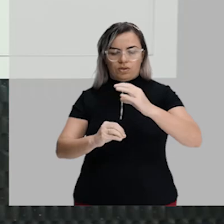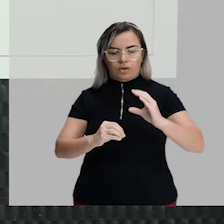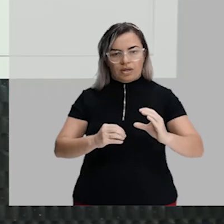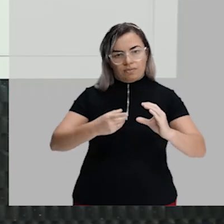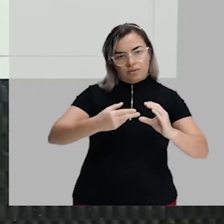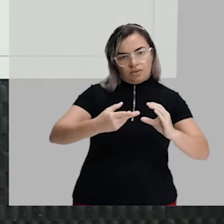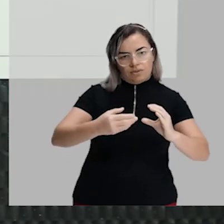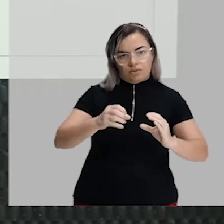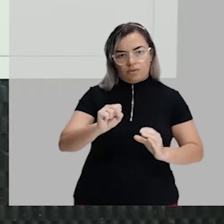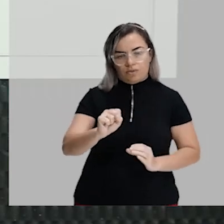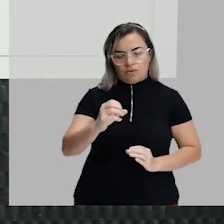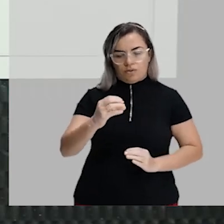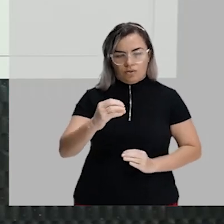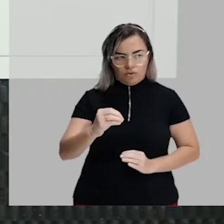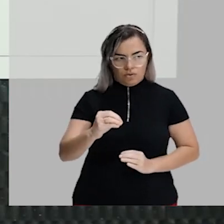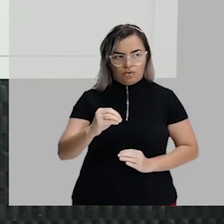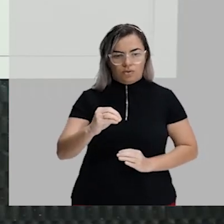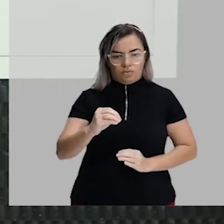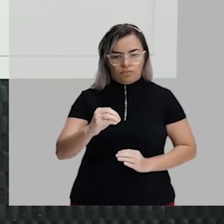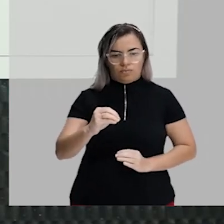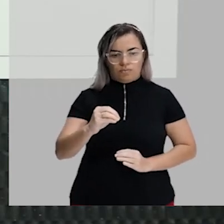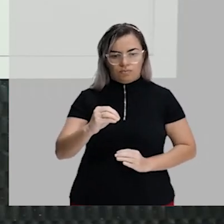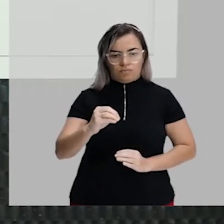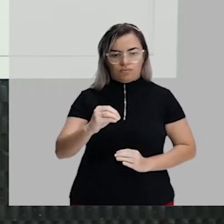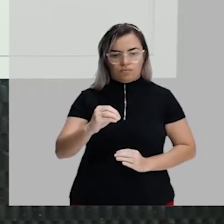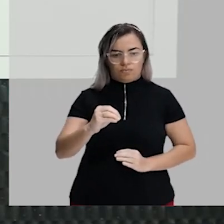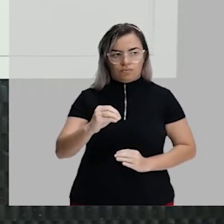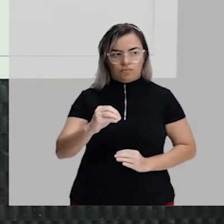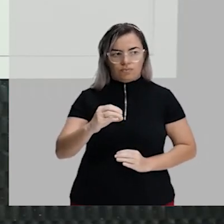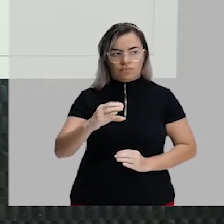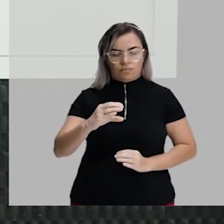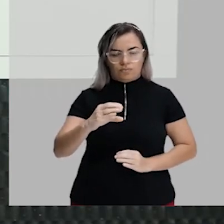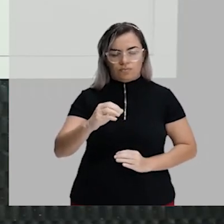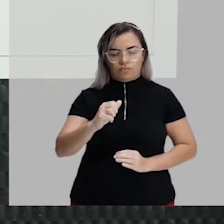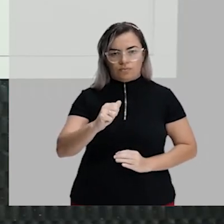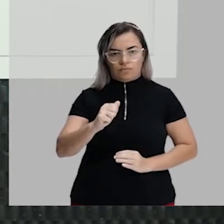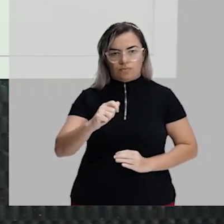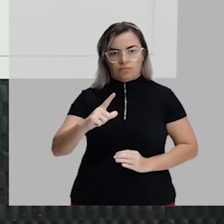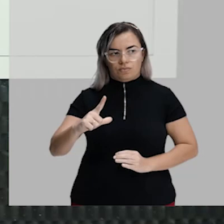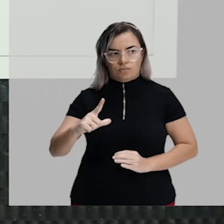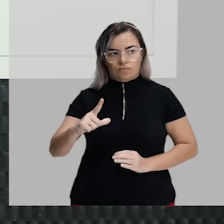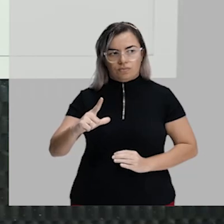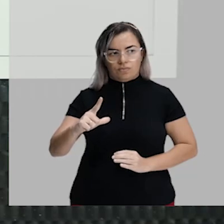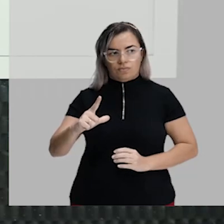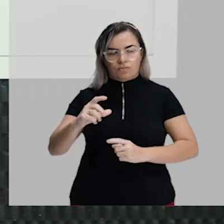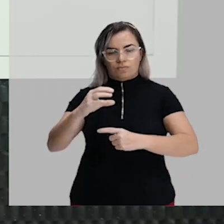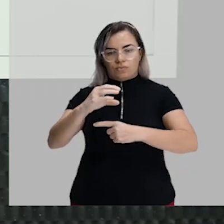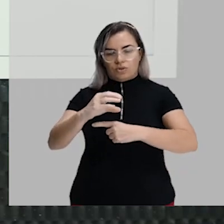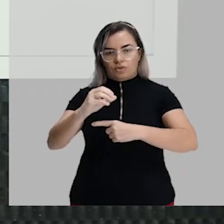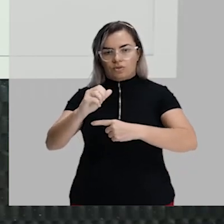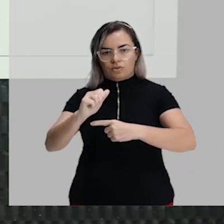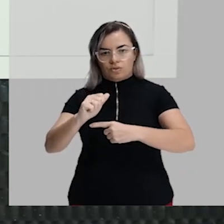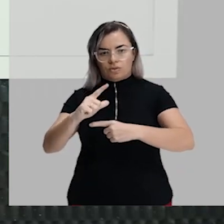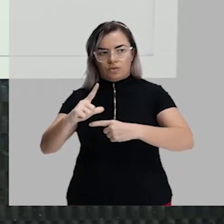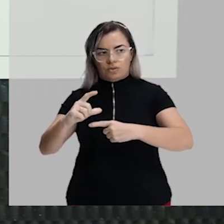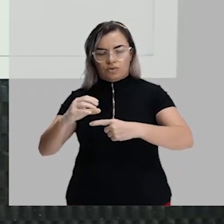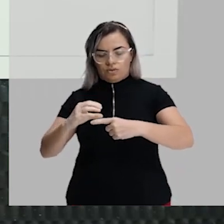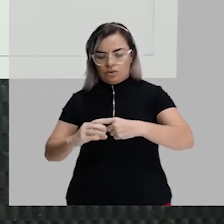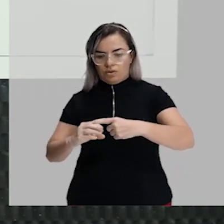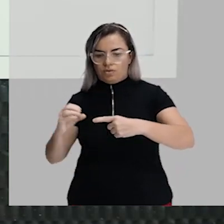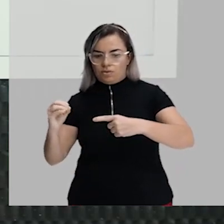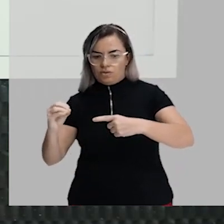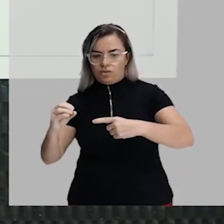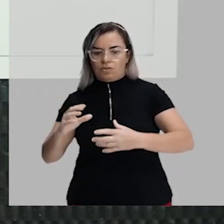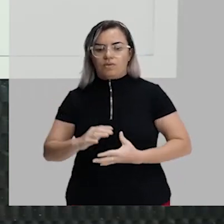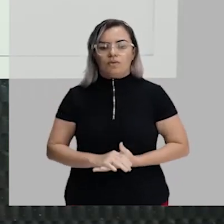80. A unidade de calor é calorias. E a temperatura foi em graus